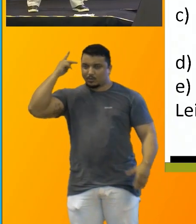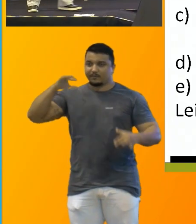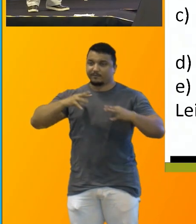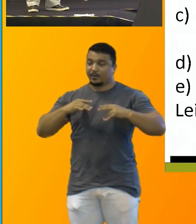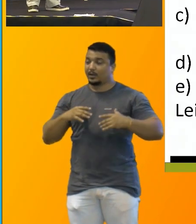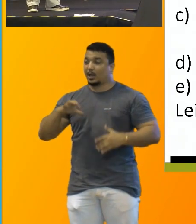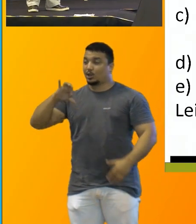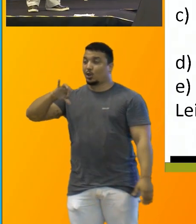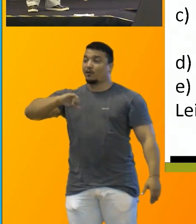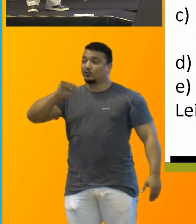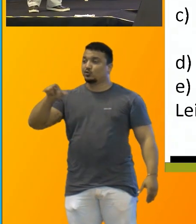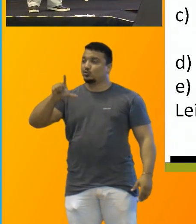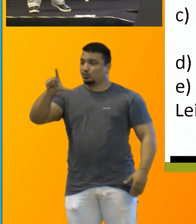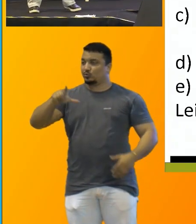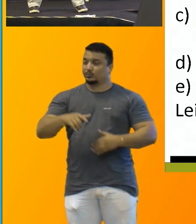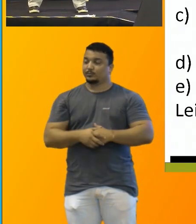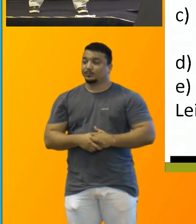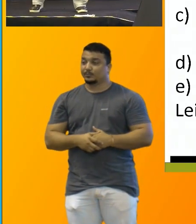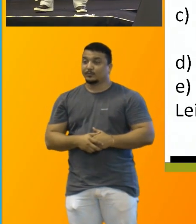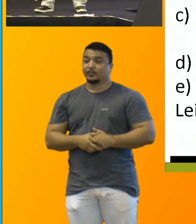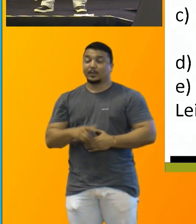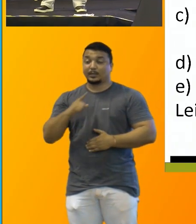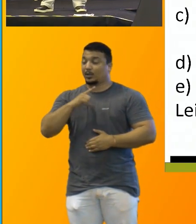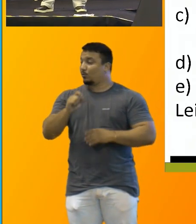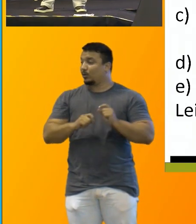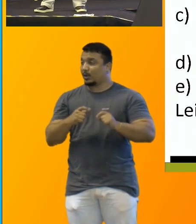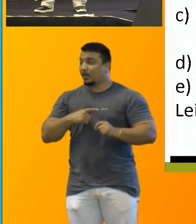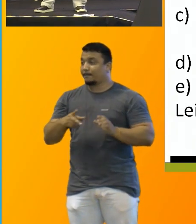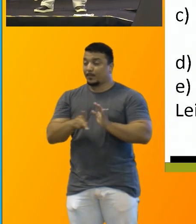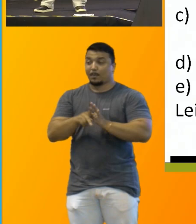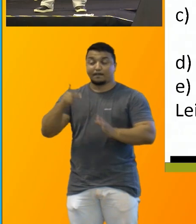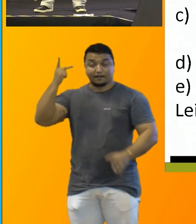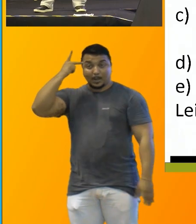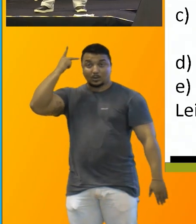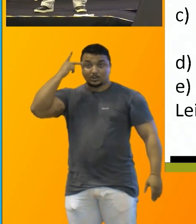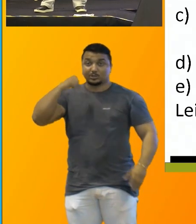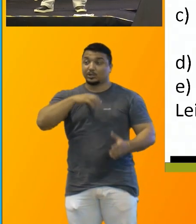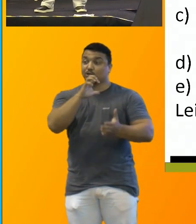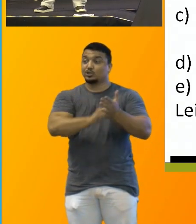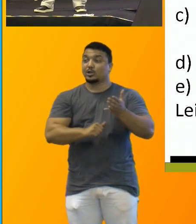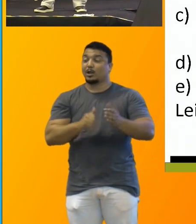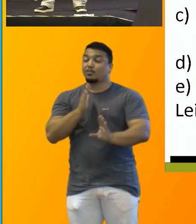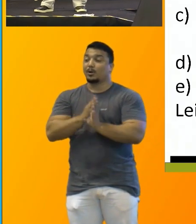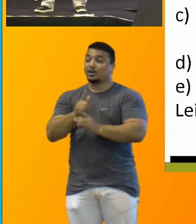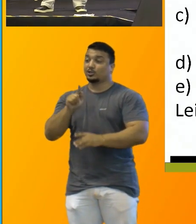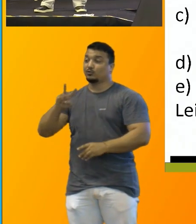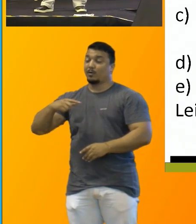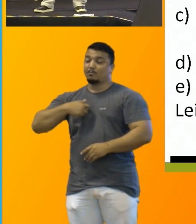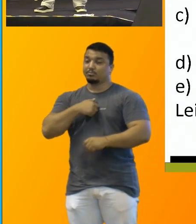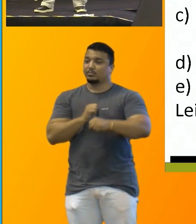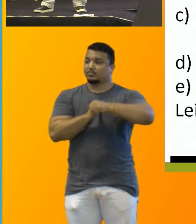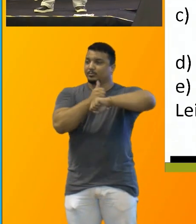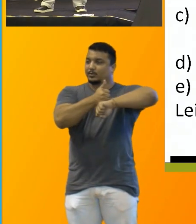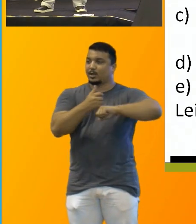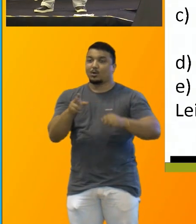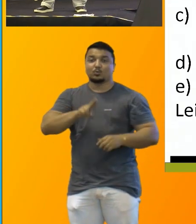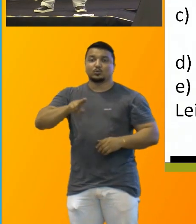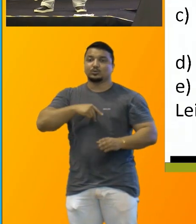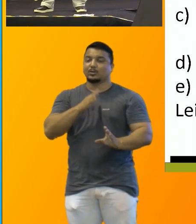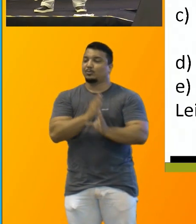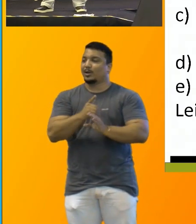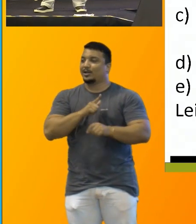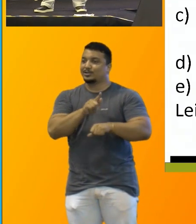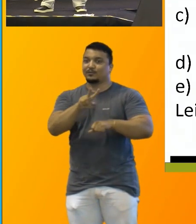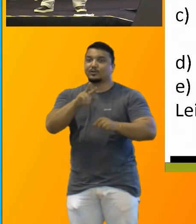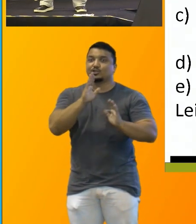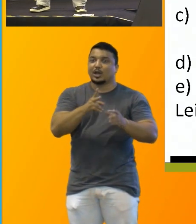o 9 de julho. São Paulo e a oligarquia paulista foi retirada do poder por Vargas, e agora eles vão usar o pretexto que Vargas já